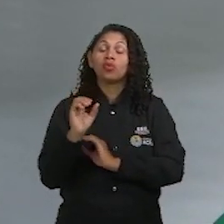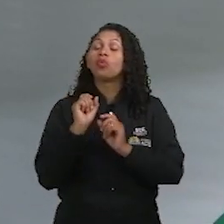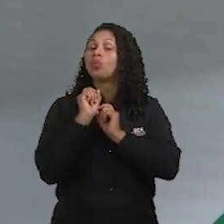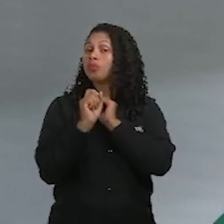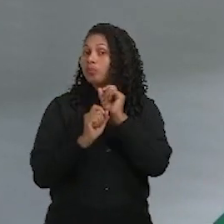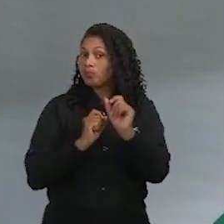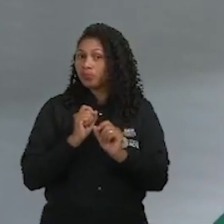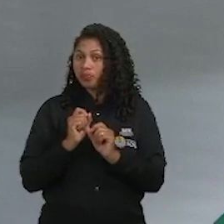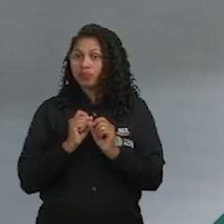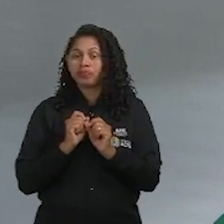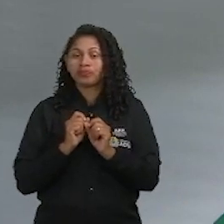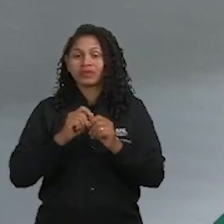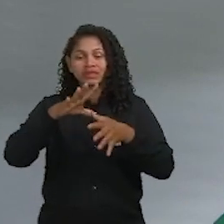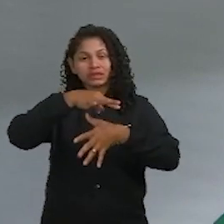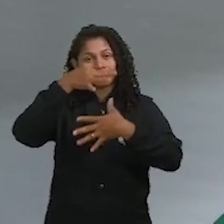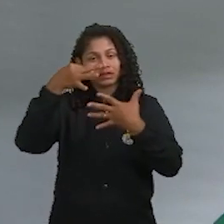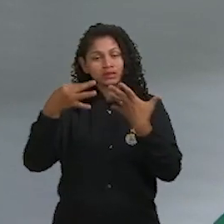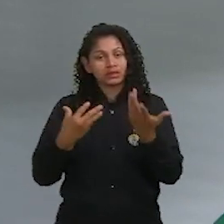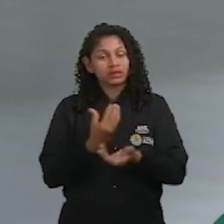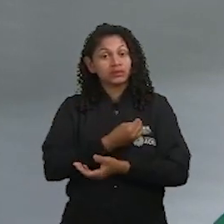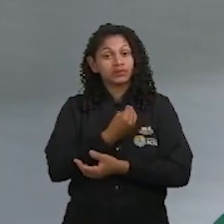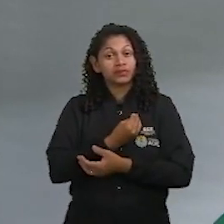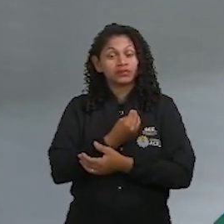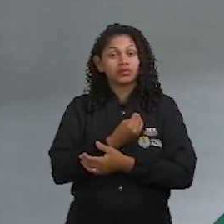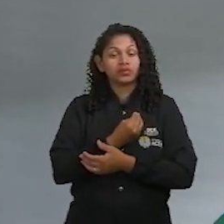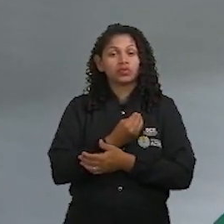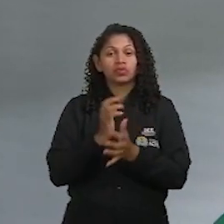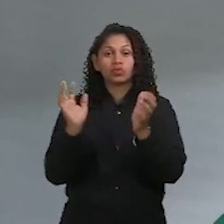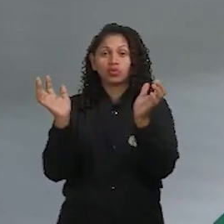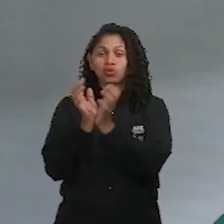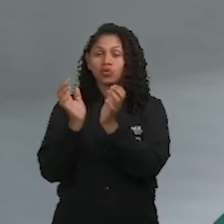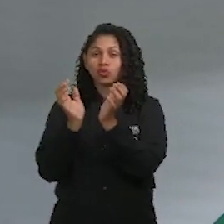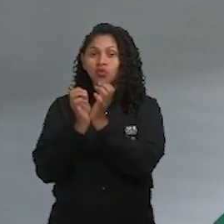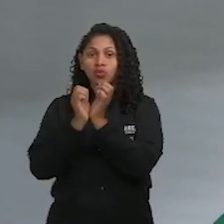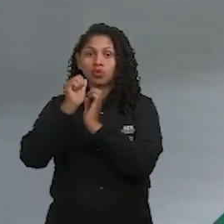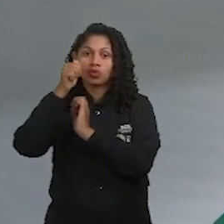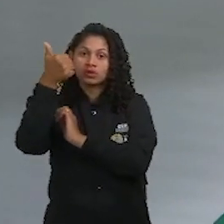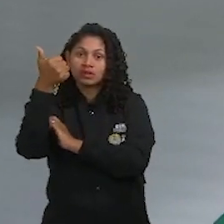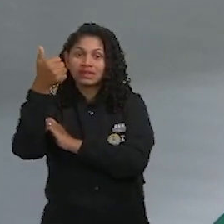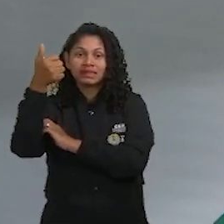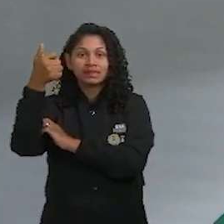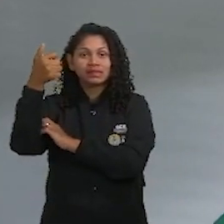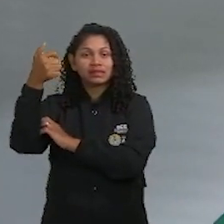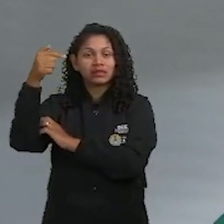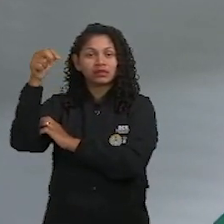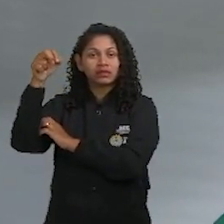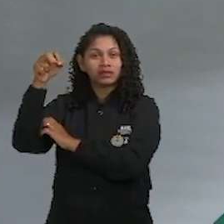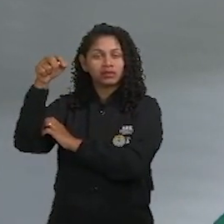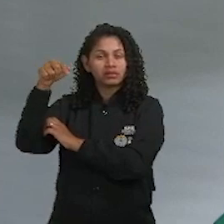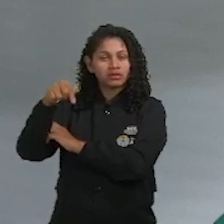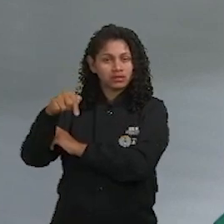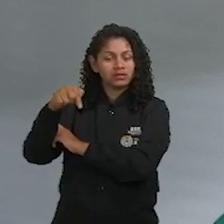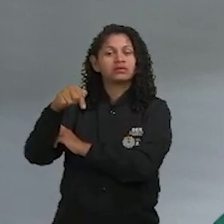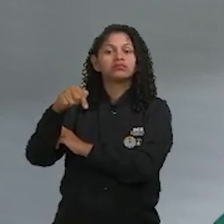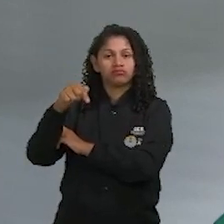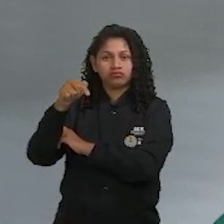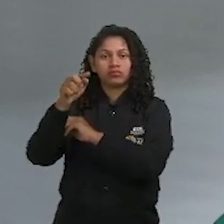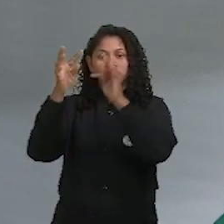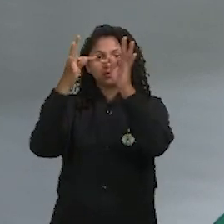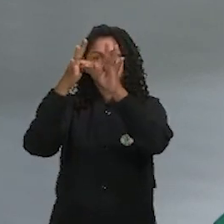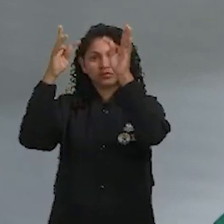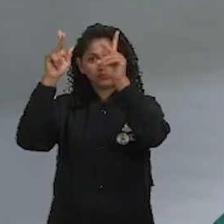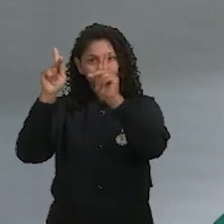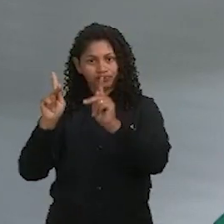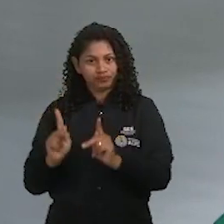Os elementos que estão presentes lá no grupo 17 da nossa tabela periódica. Então,